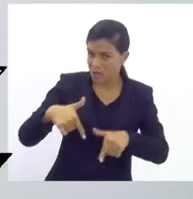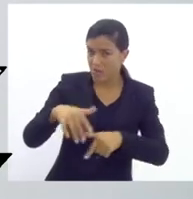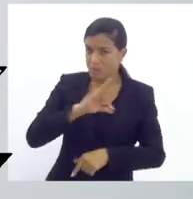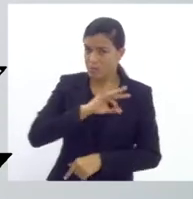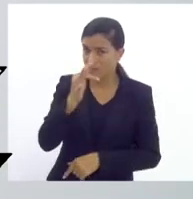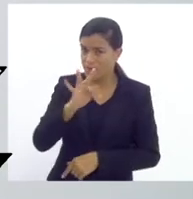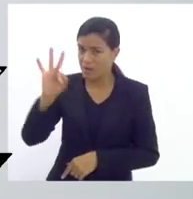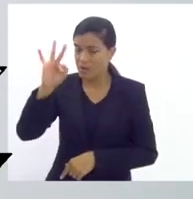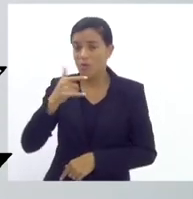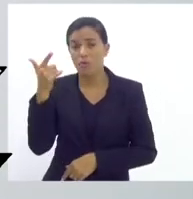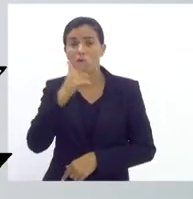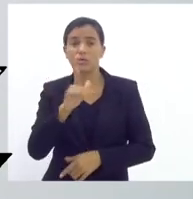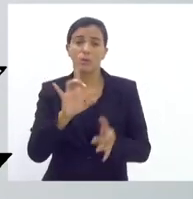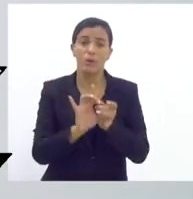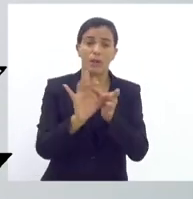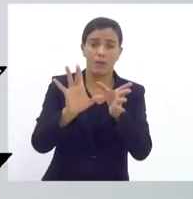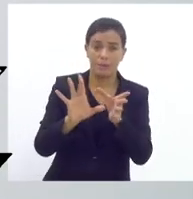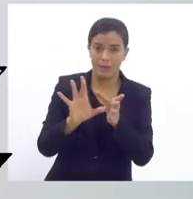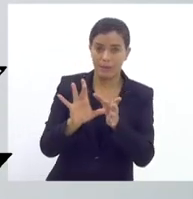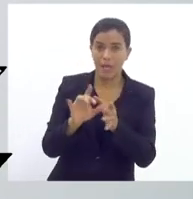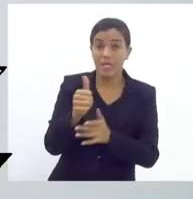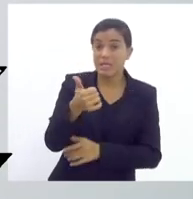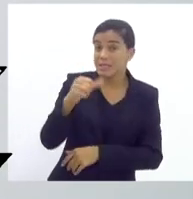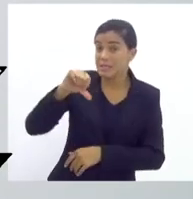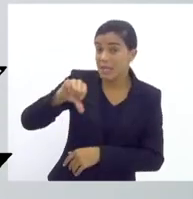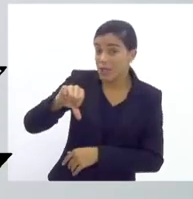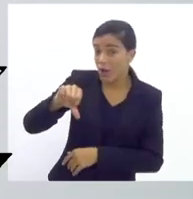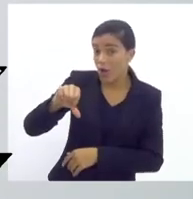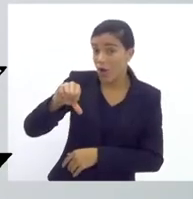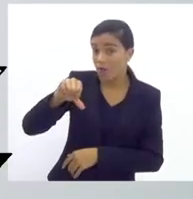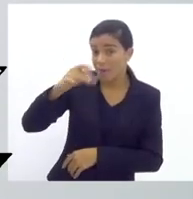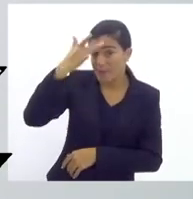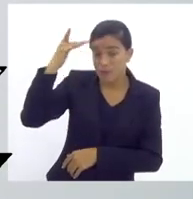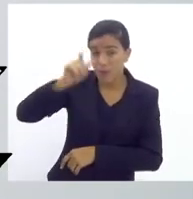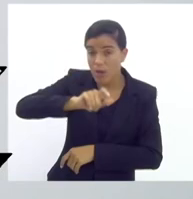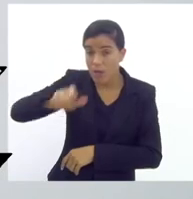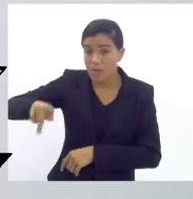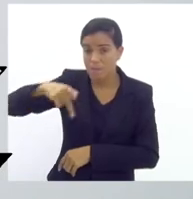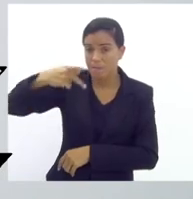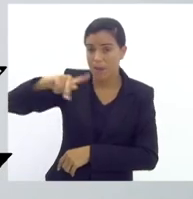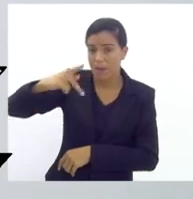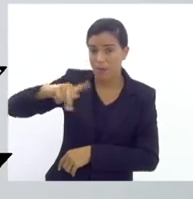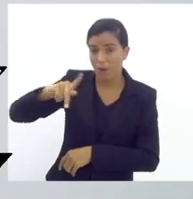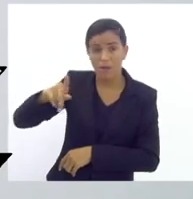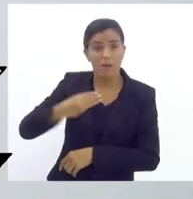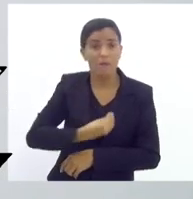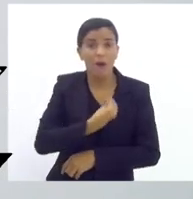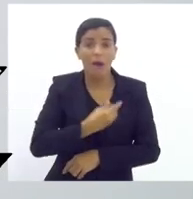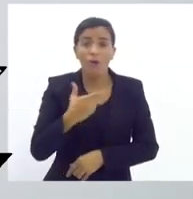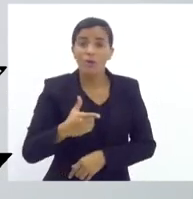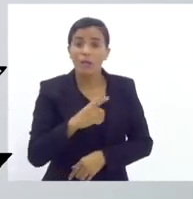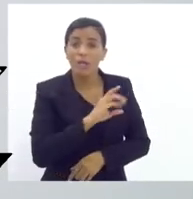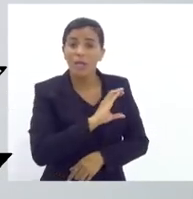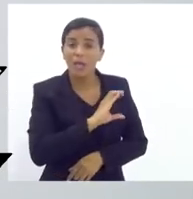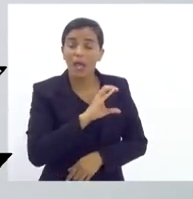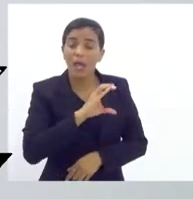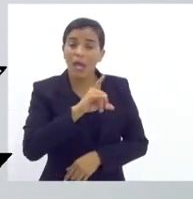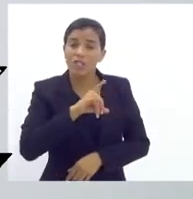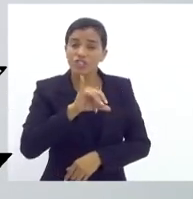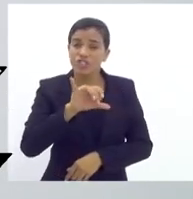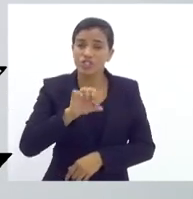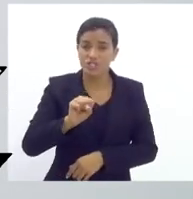polícia federal conseguiu libertar ali 19 paraguaios que estavam aqui em Duque de Caxias em Duque de Caxias a gente tá falando da região